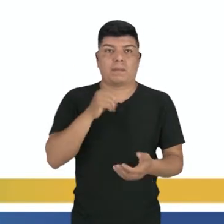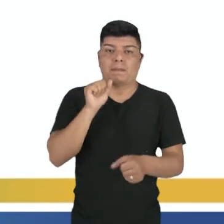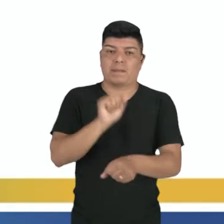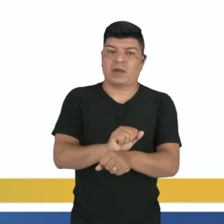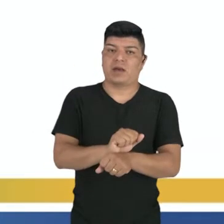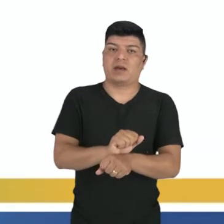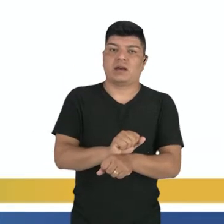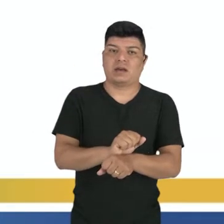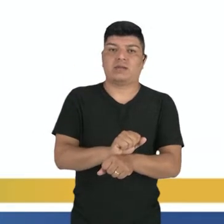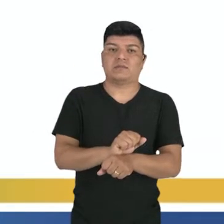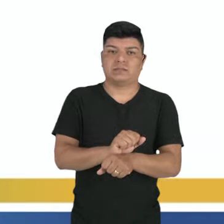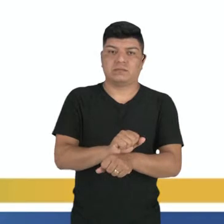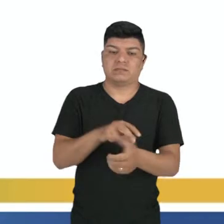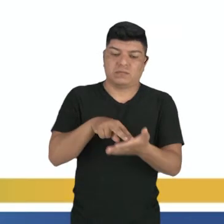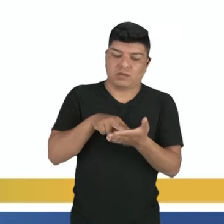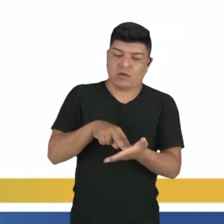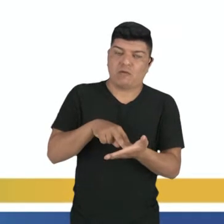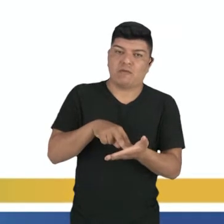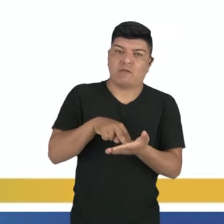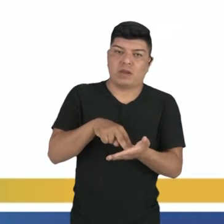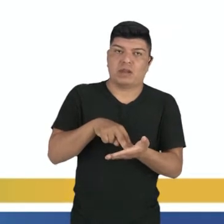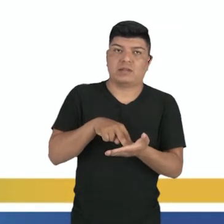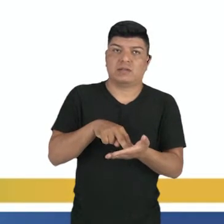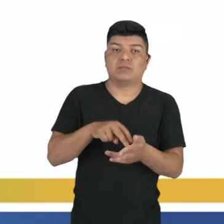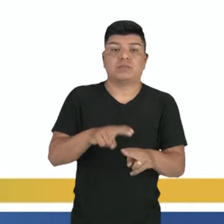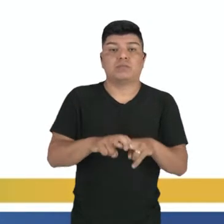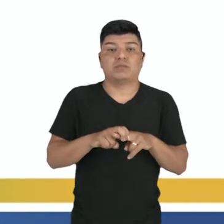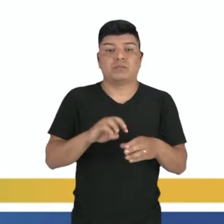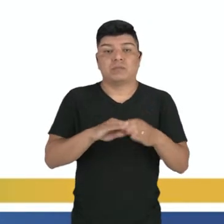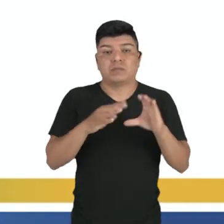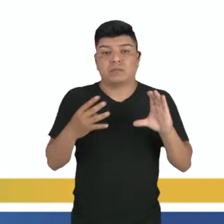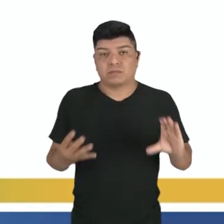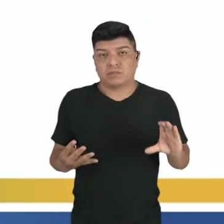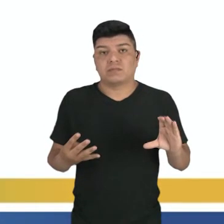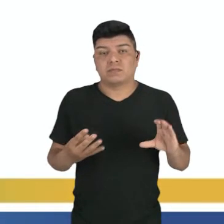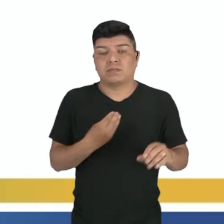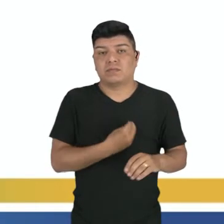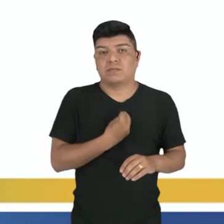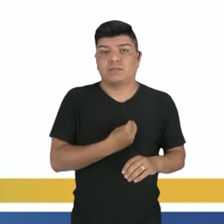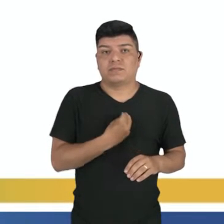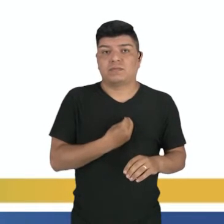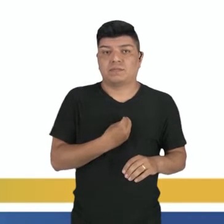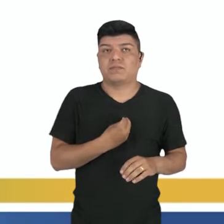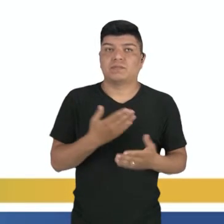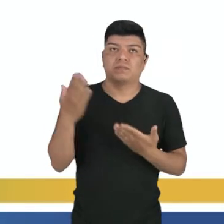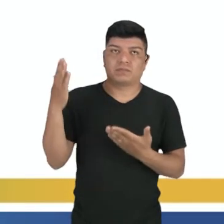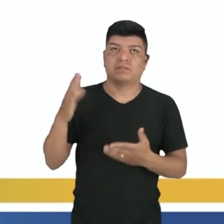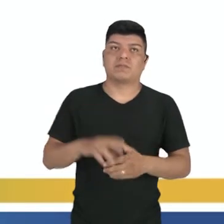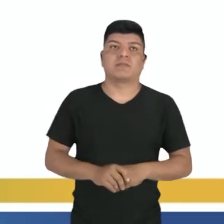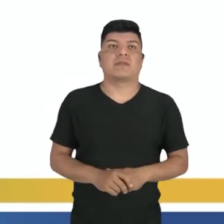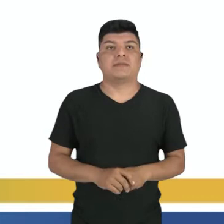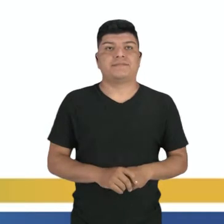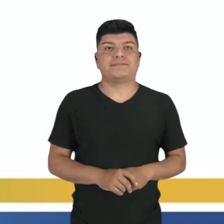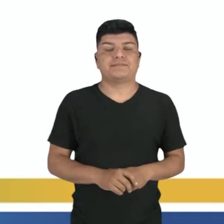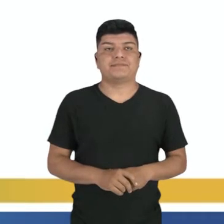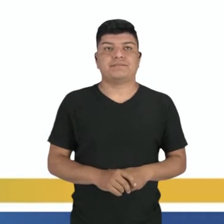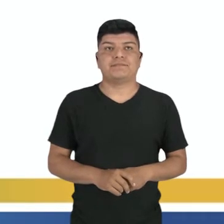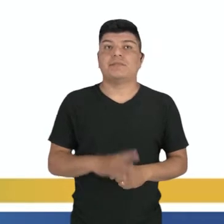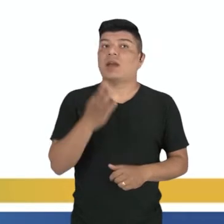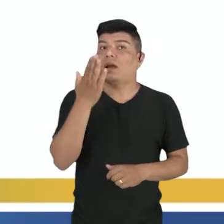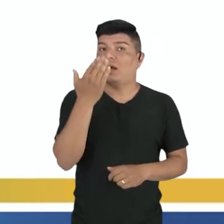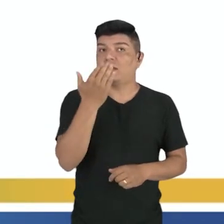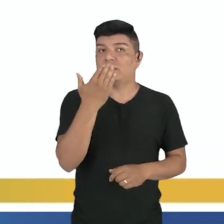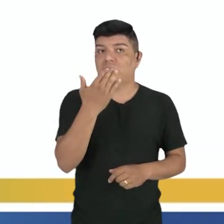imóveis, ficam aí fixos a um substrato e por isso são caracterizados como organismos sésseis. E em relação à